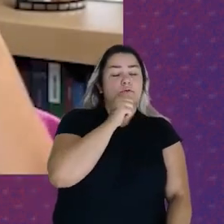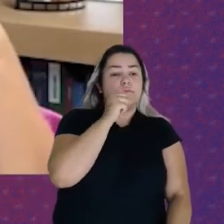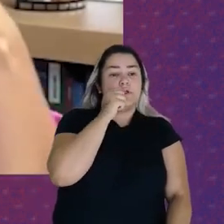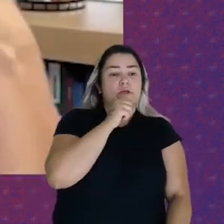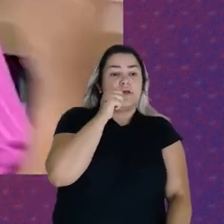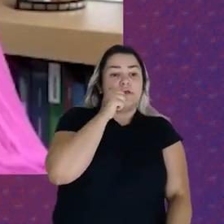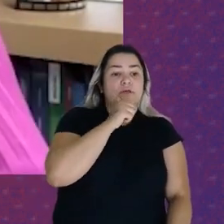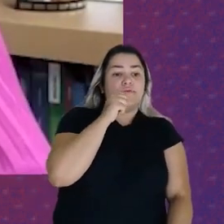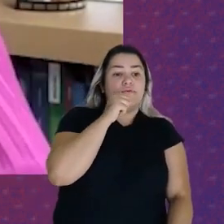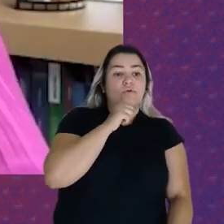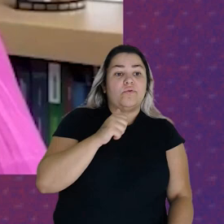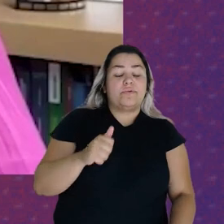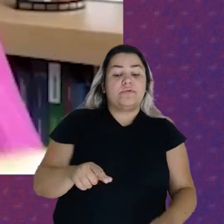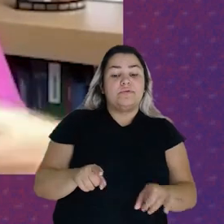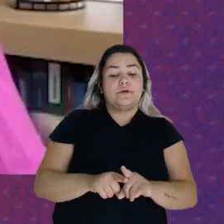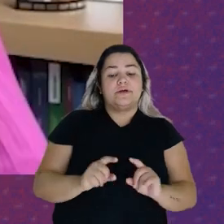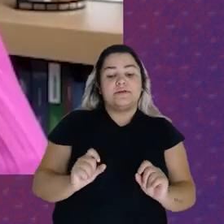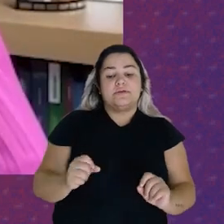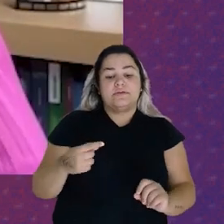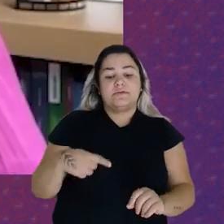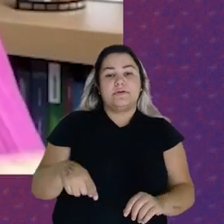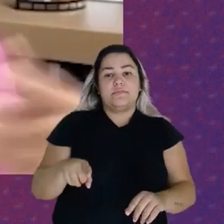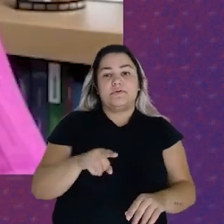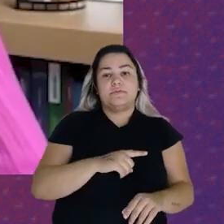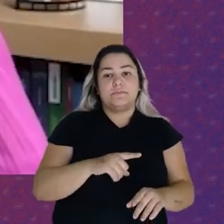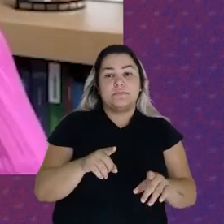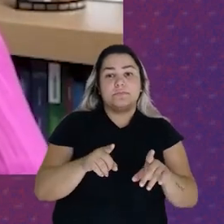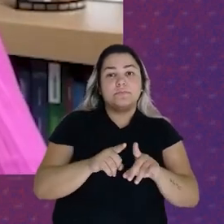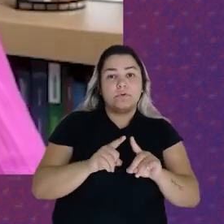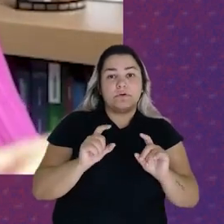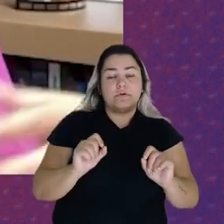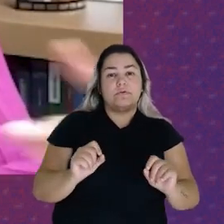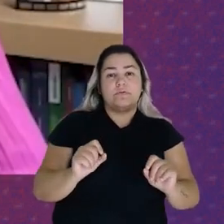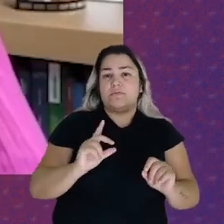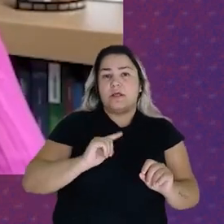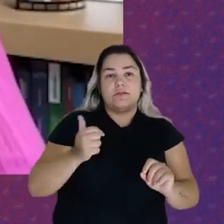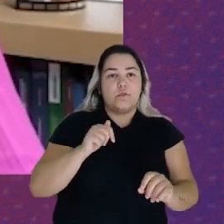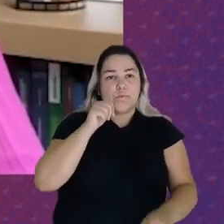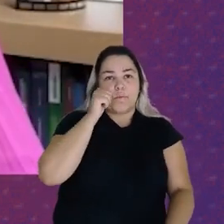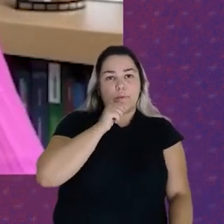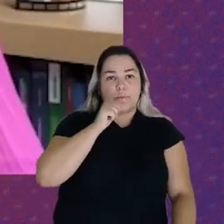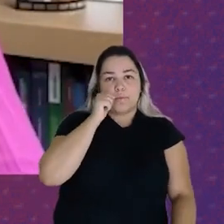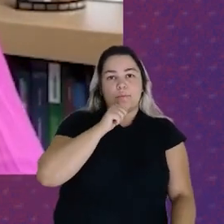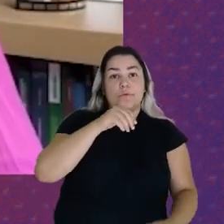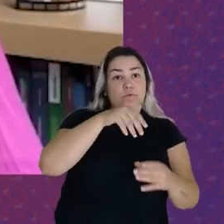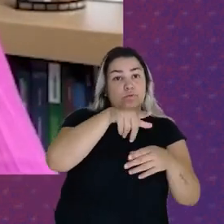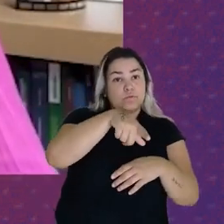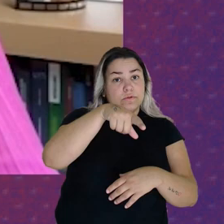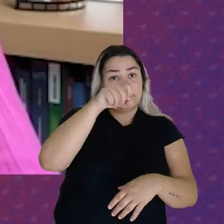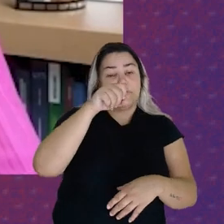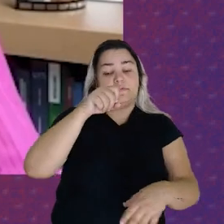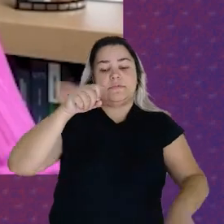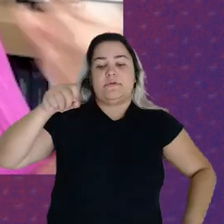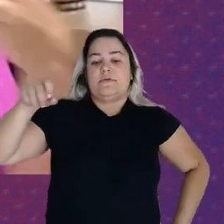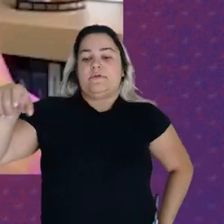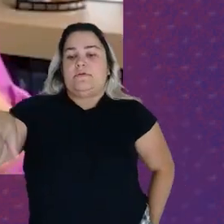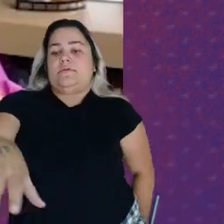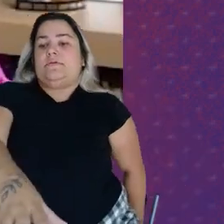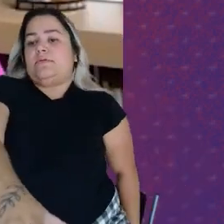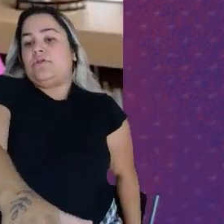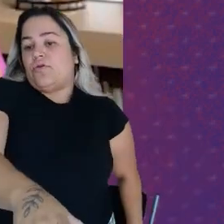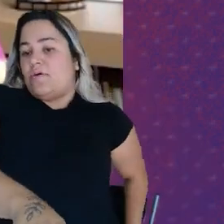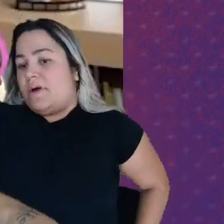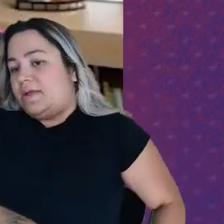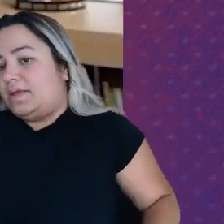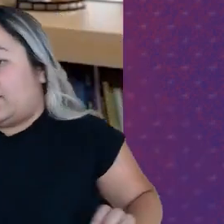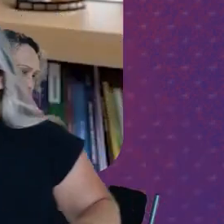parlamentares, o maior número, talvez, 91 mulheres eleitas para senadoras e deputadas.